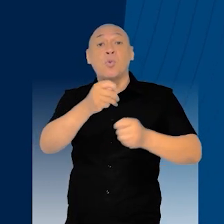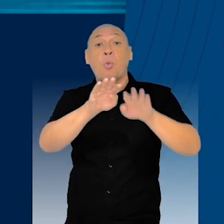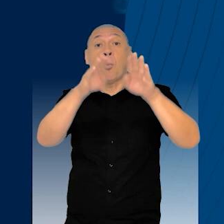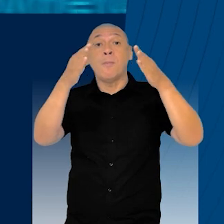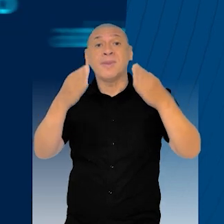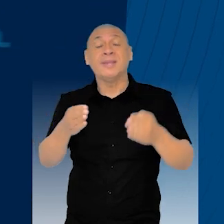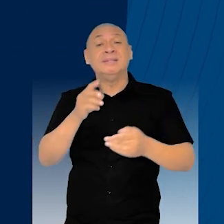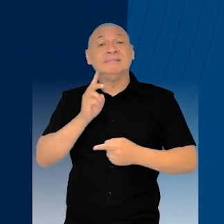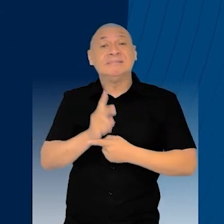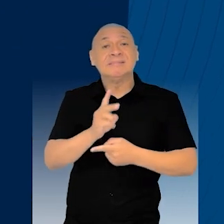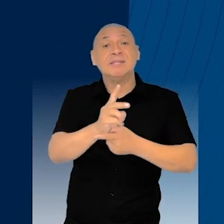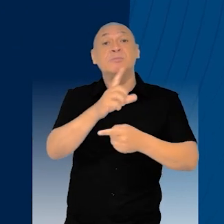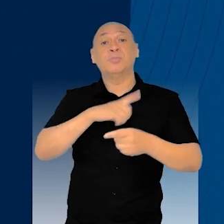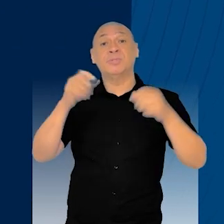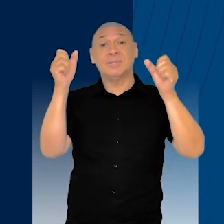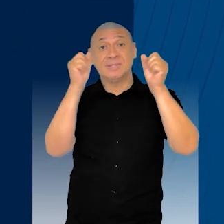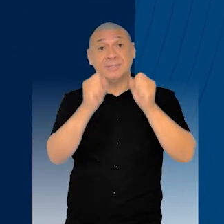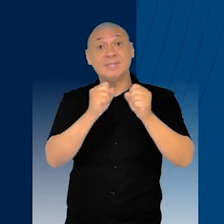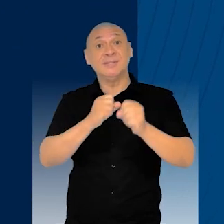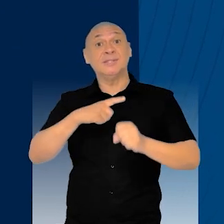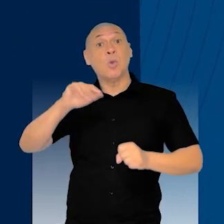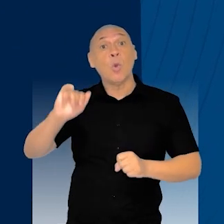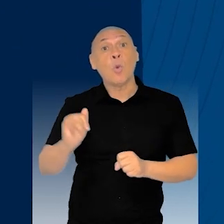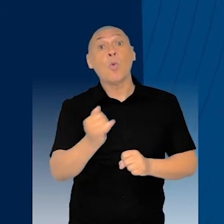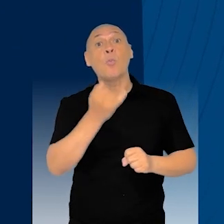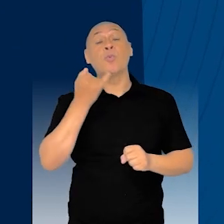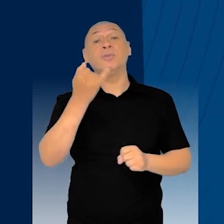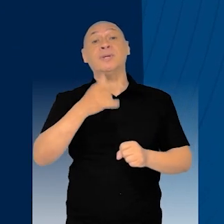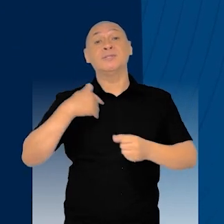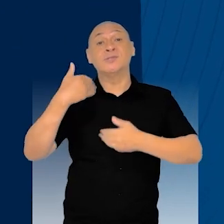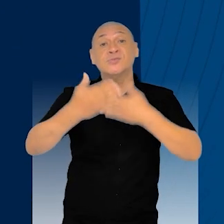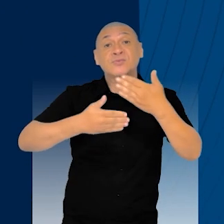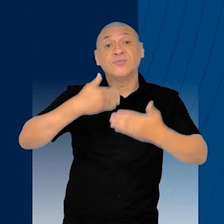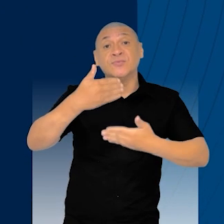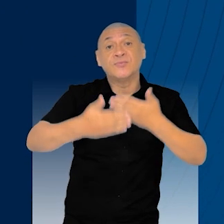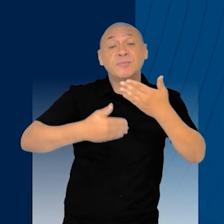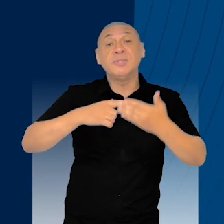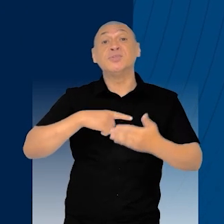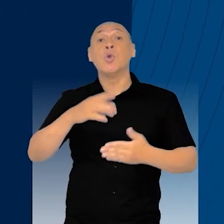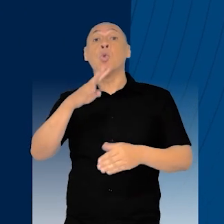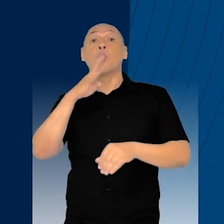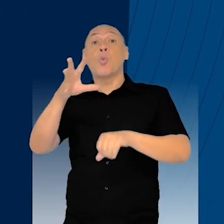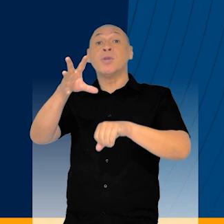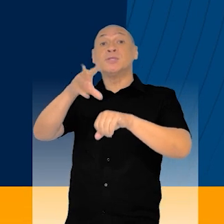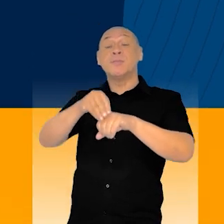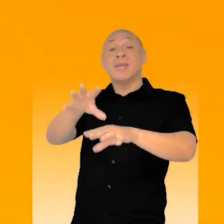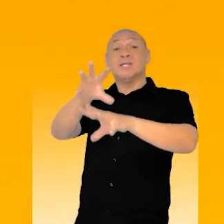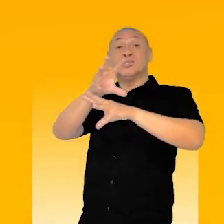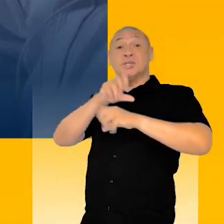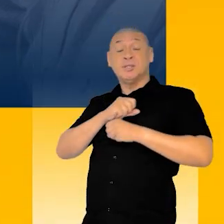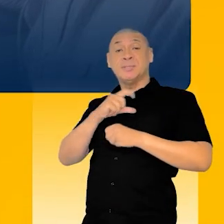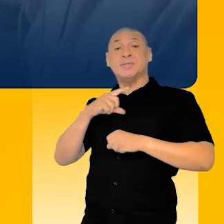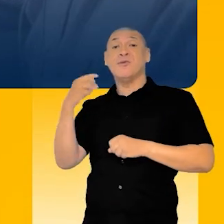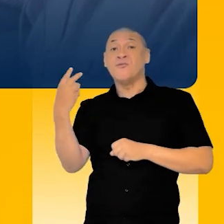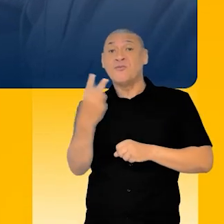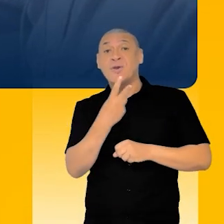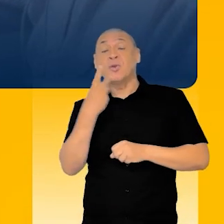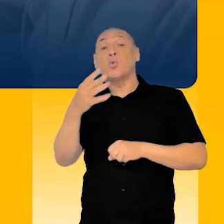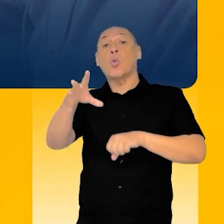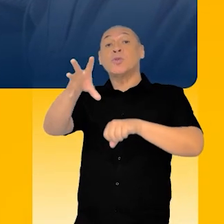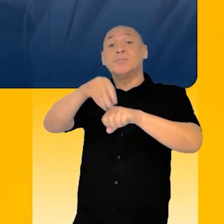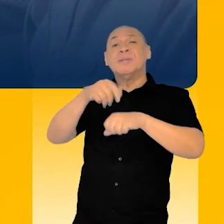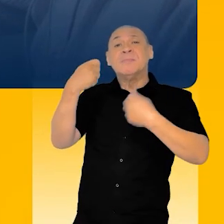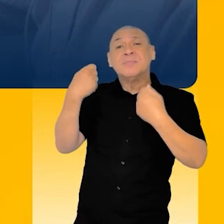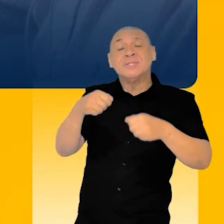sociedade, sistematizar para potencializar as oportunidades de desenvolvimento e o conhecimento adquirido. Para gerar valor, o